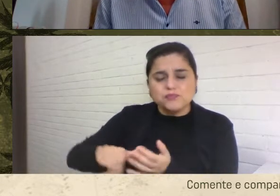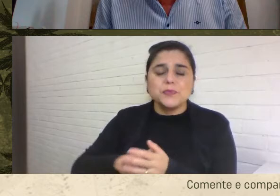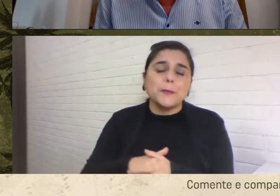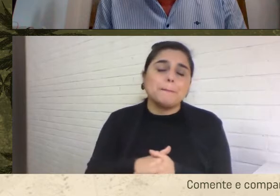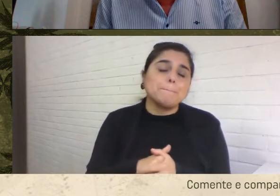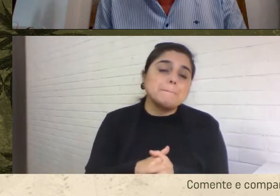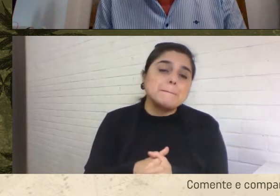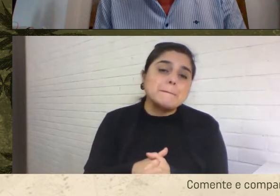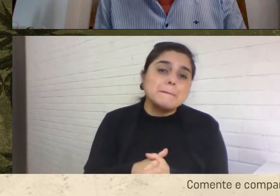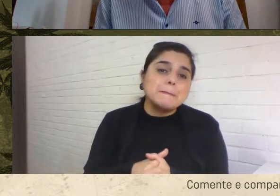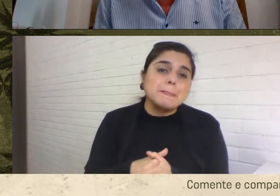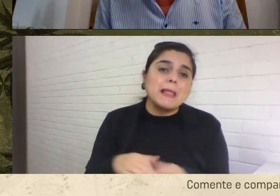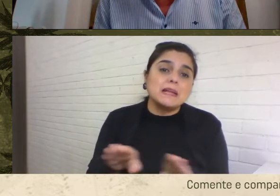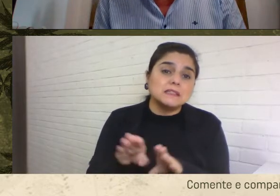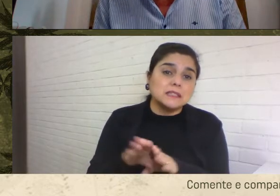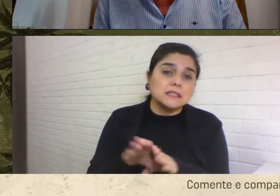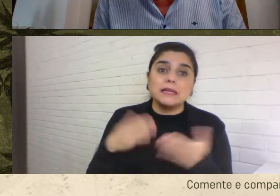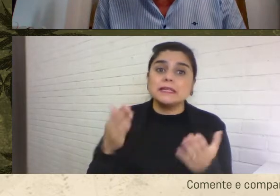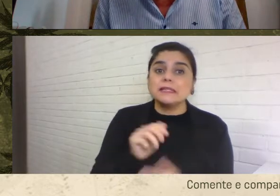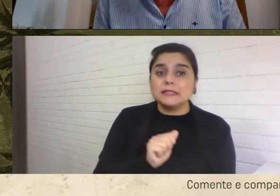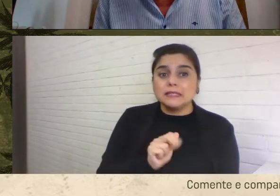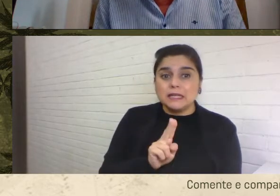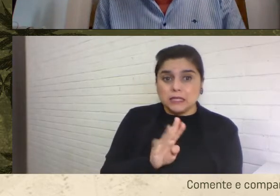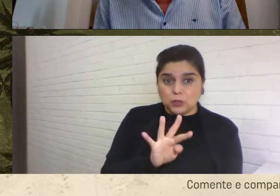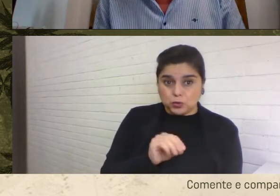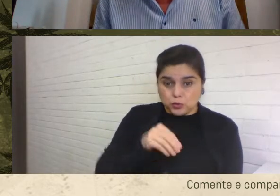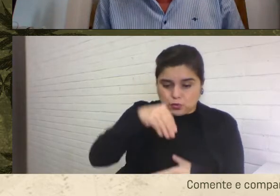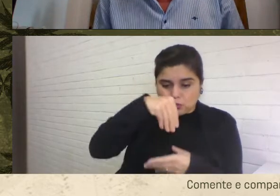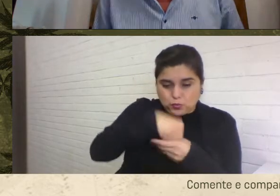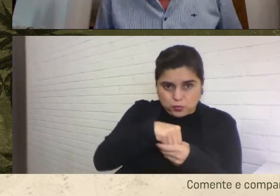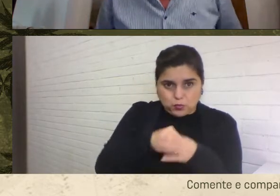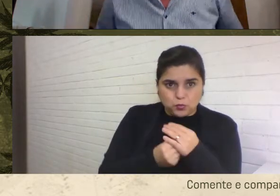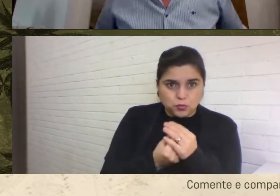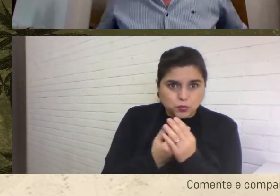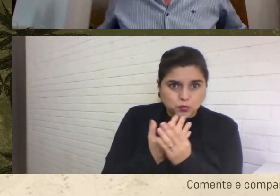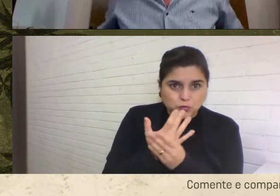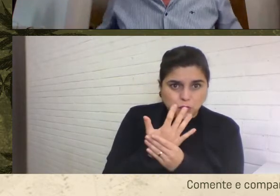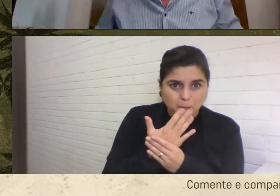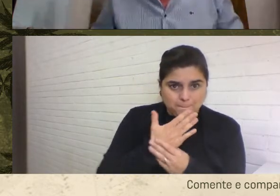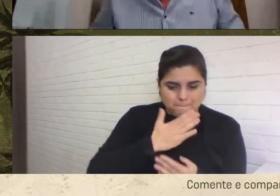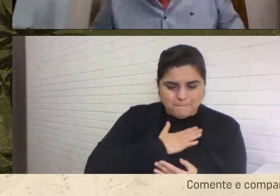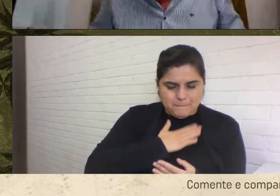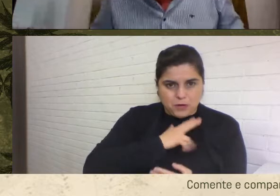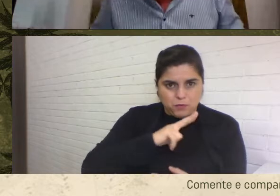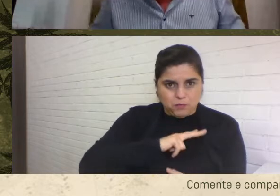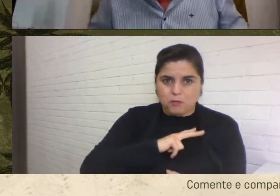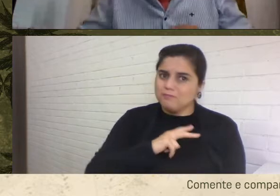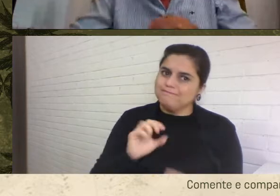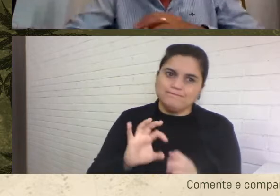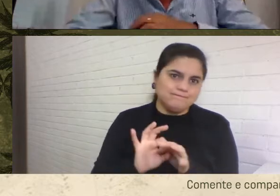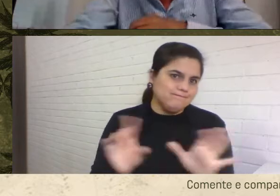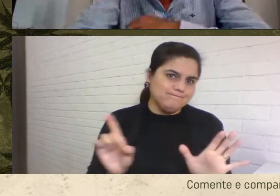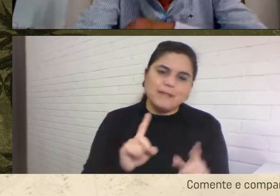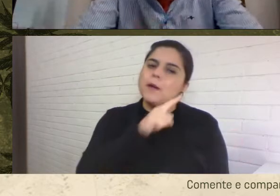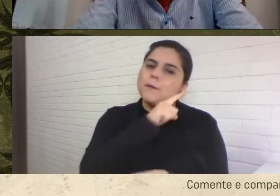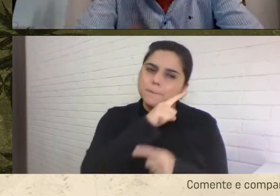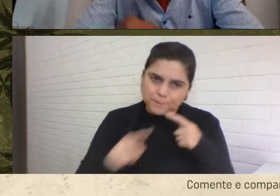O autoplantio não está autorizado. Ele, aliás, é proibido e